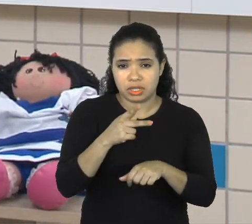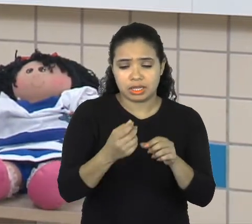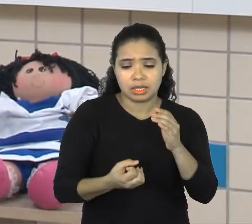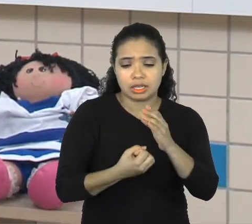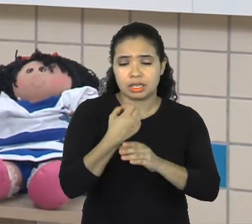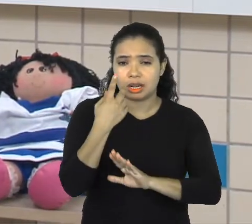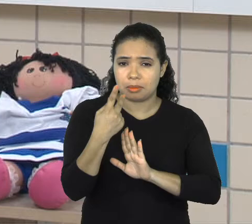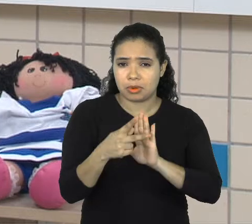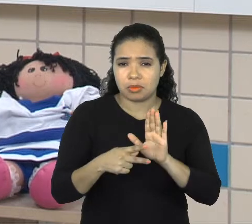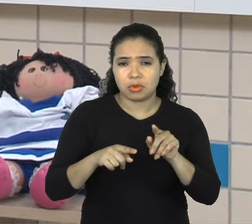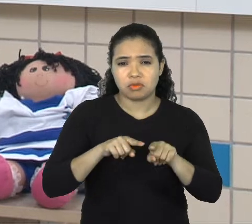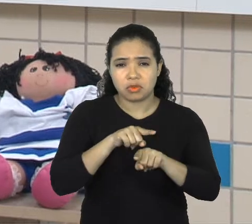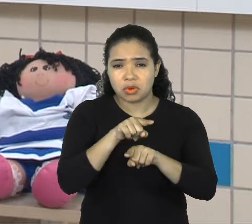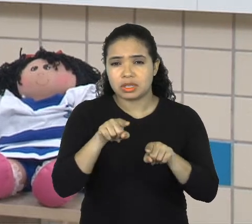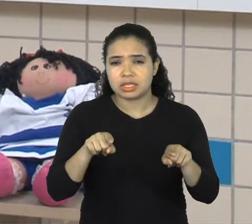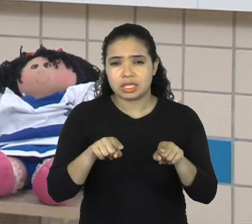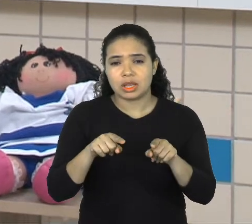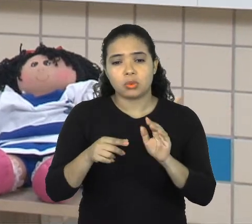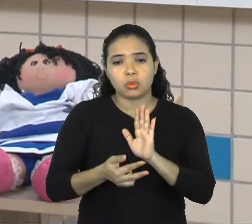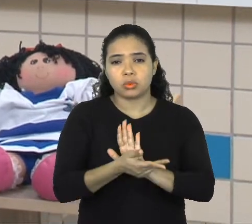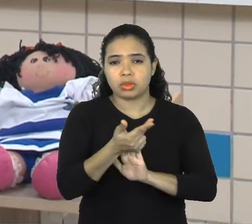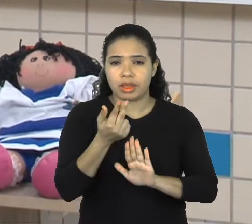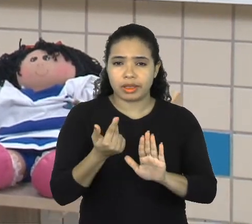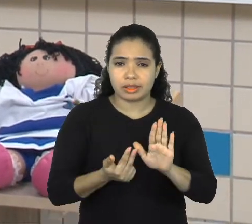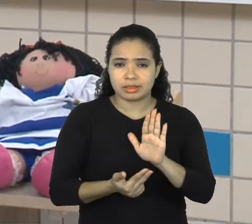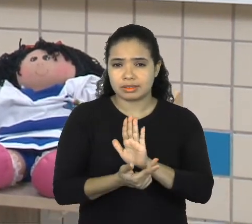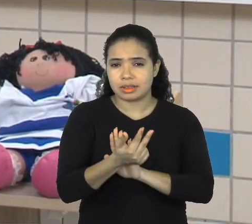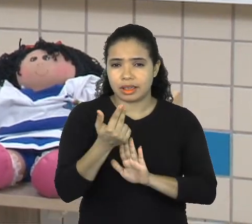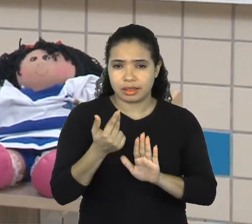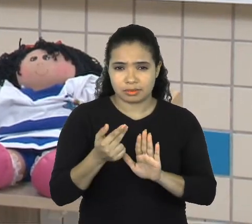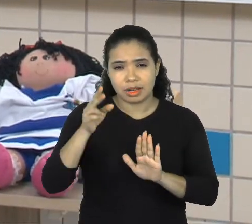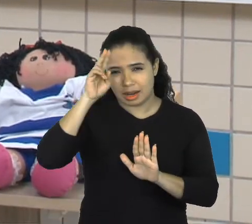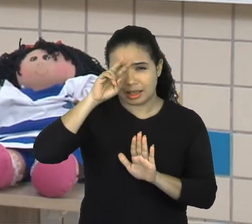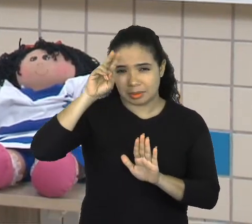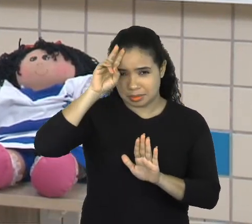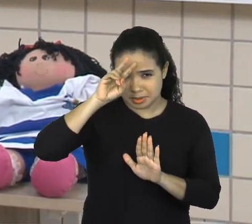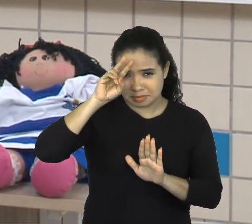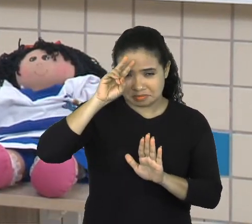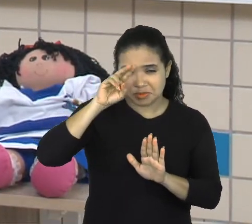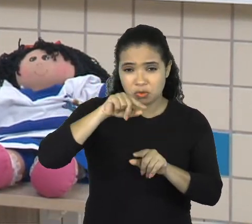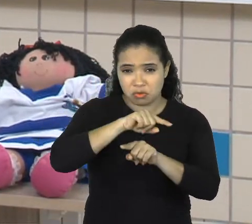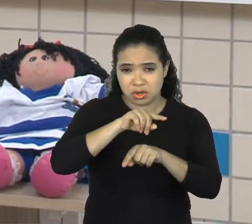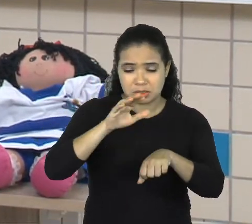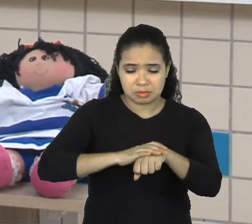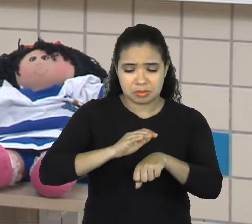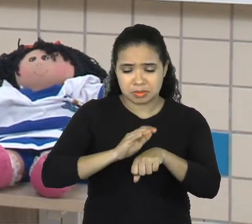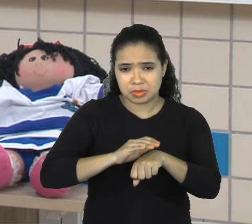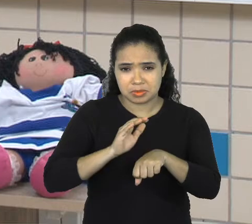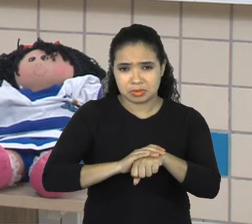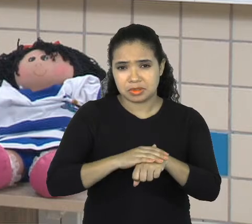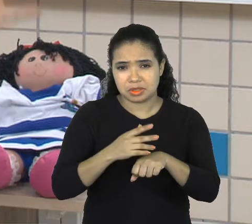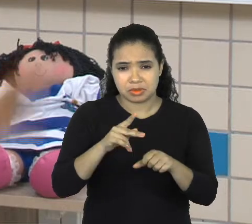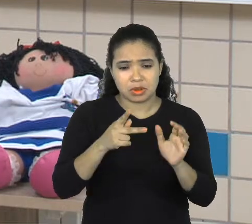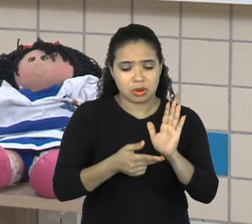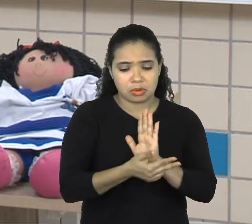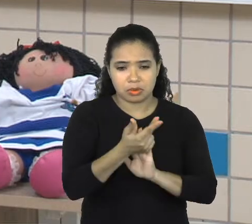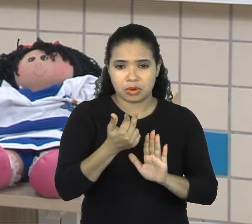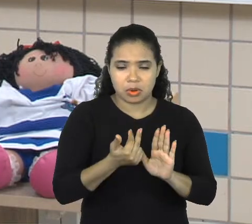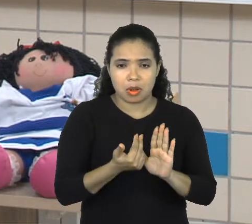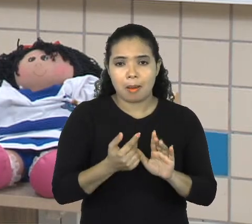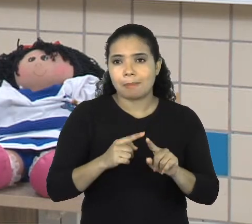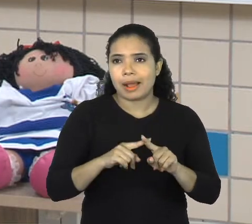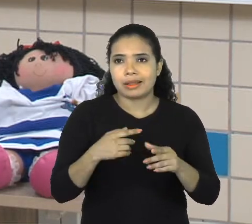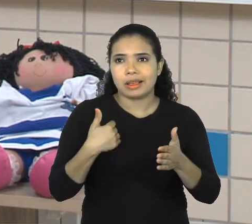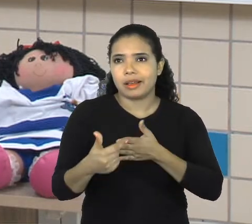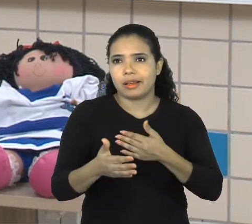fazer um poeminha trazendo um desenho, um formato, lembrando o quê? Que não é qualquer formato.